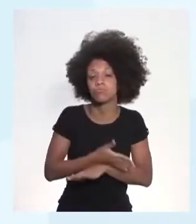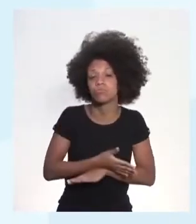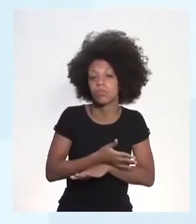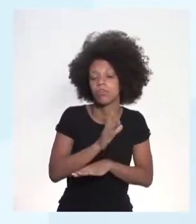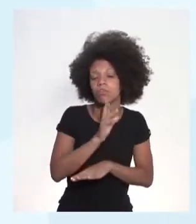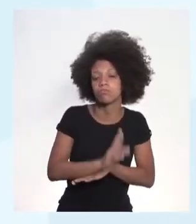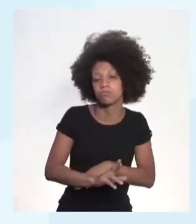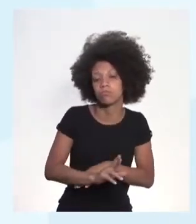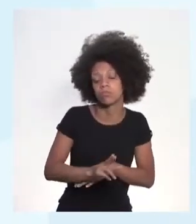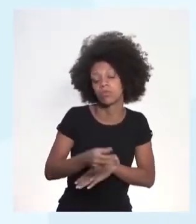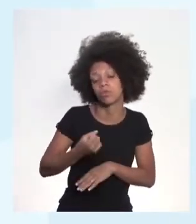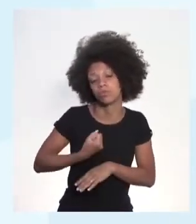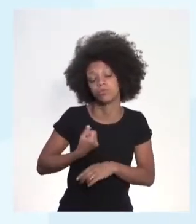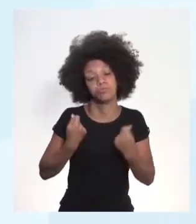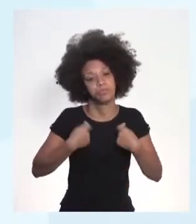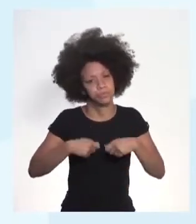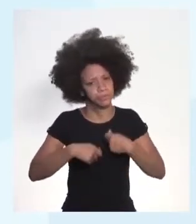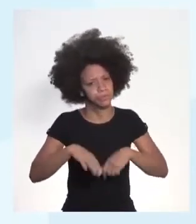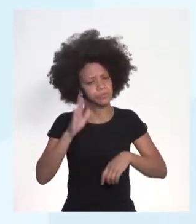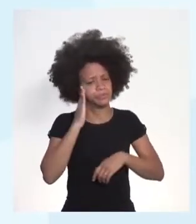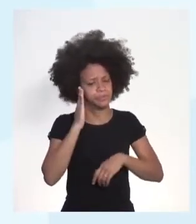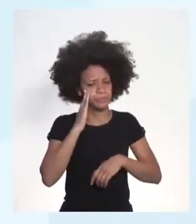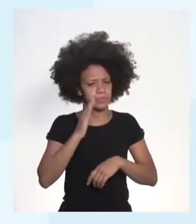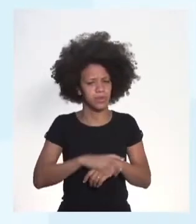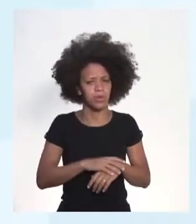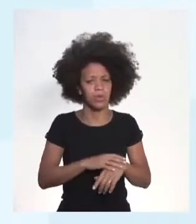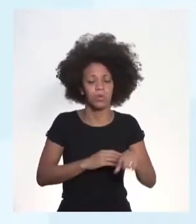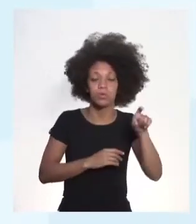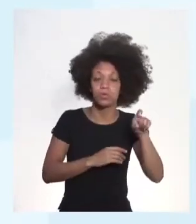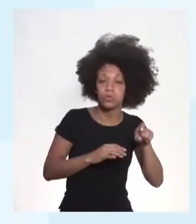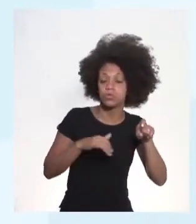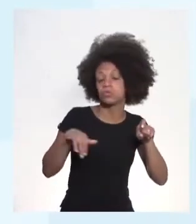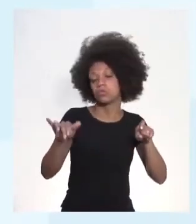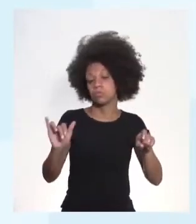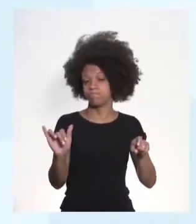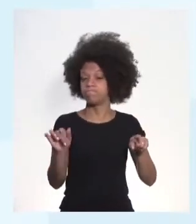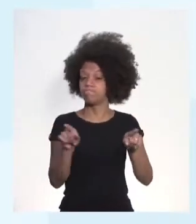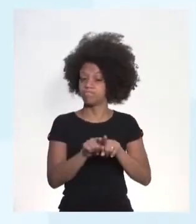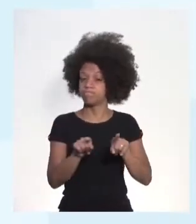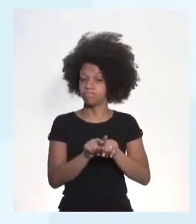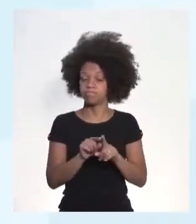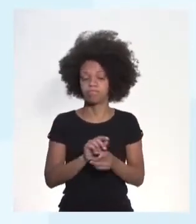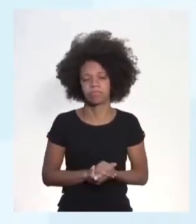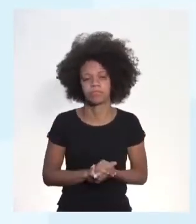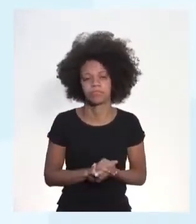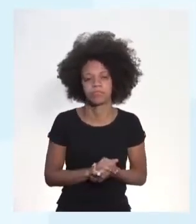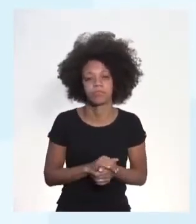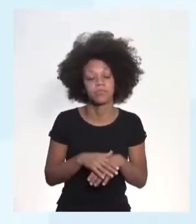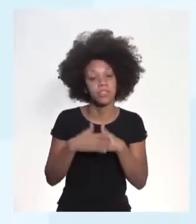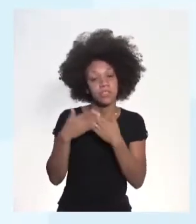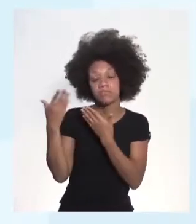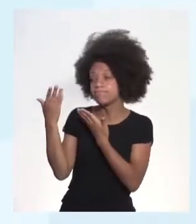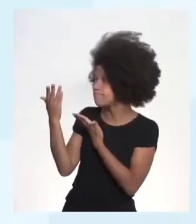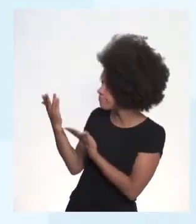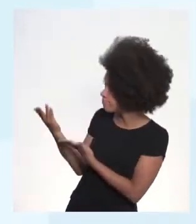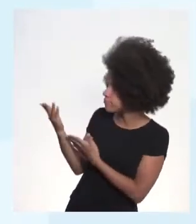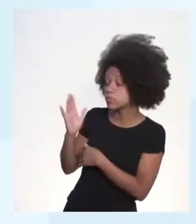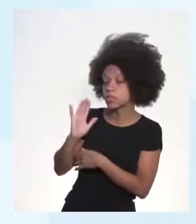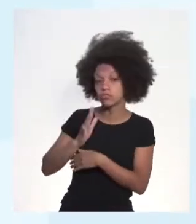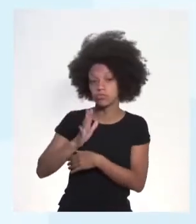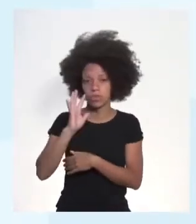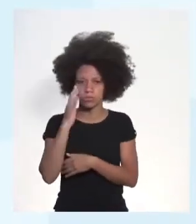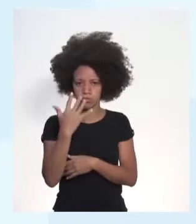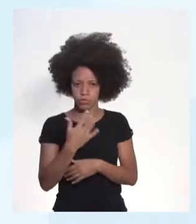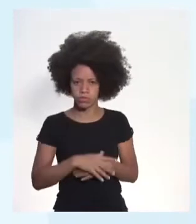numérico Eu precisaria saber o valor de x e saber o valor de y também e essa situação já